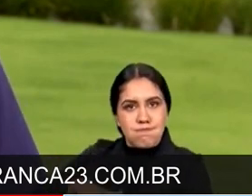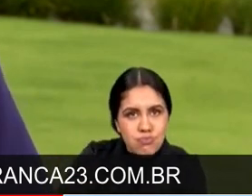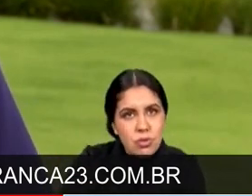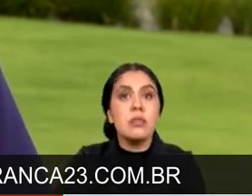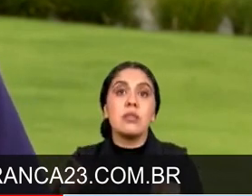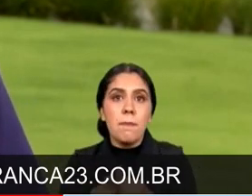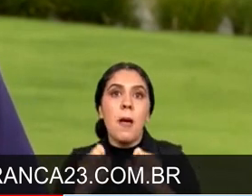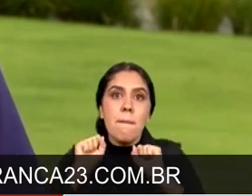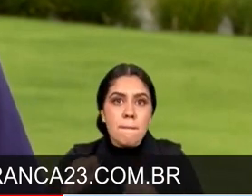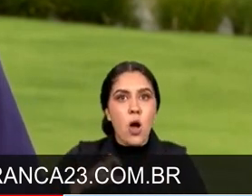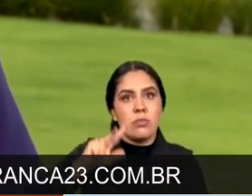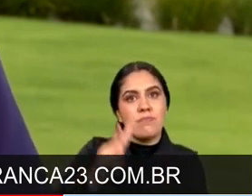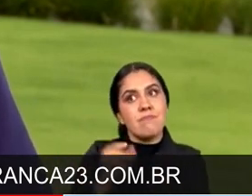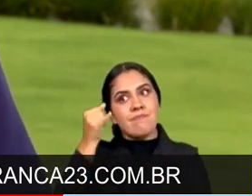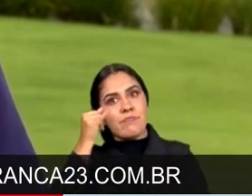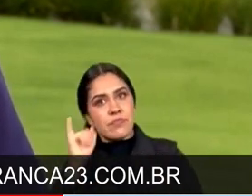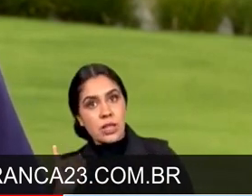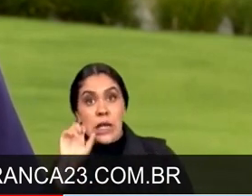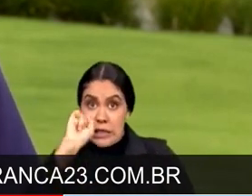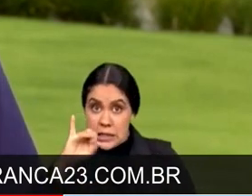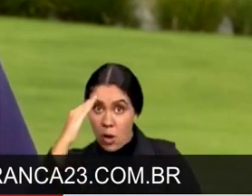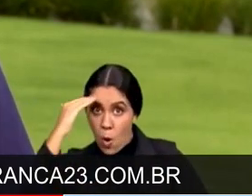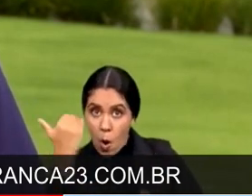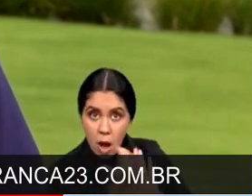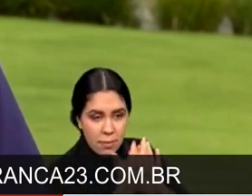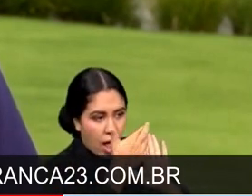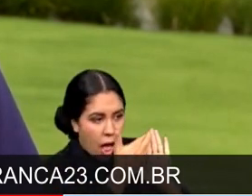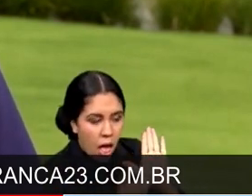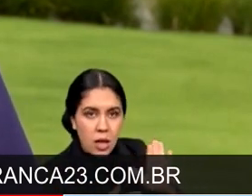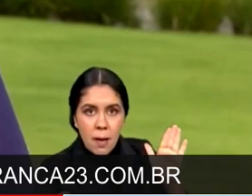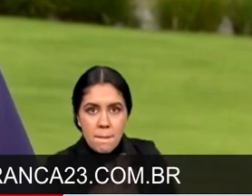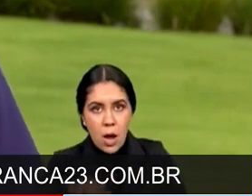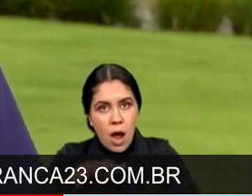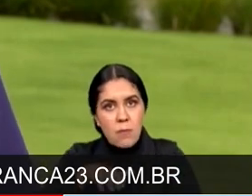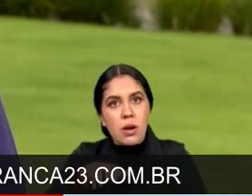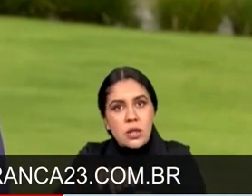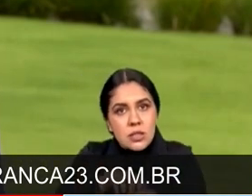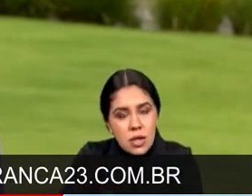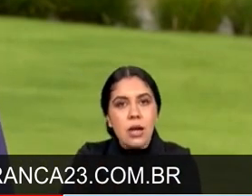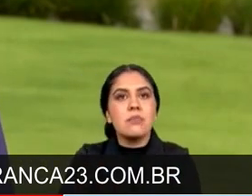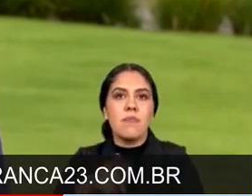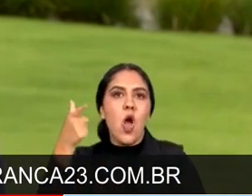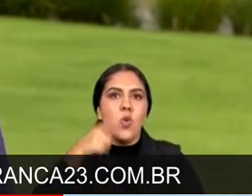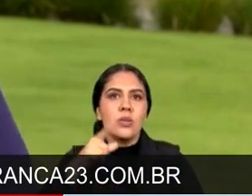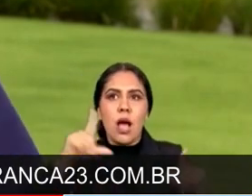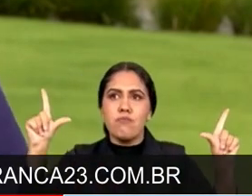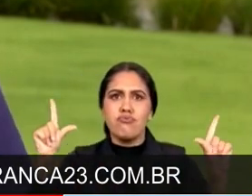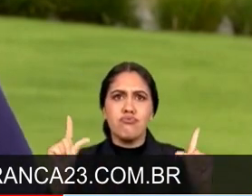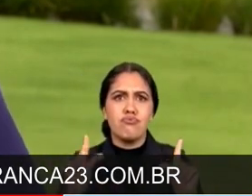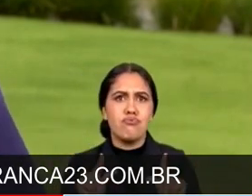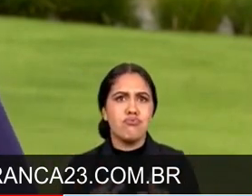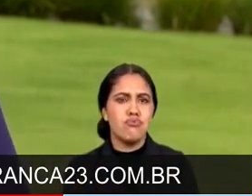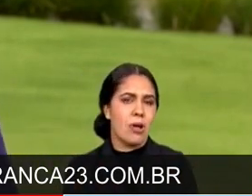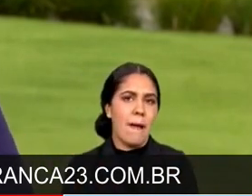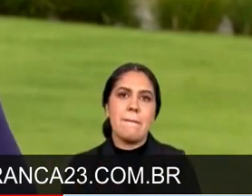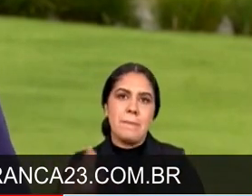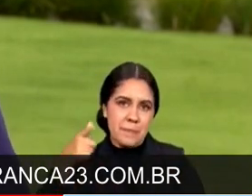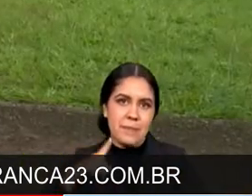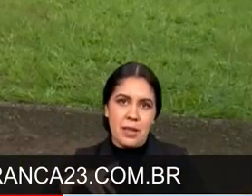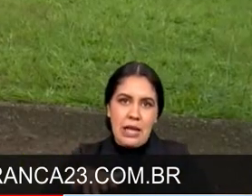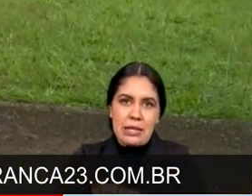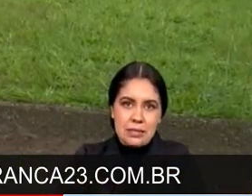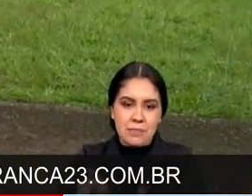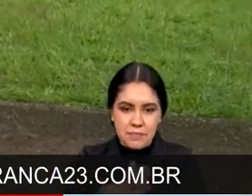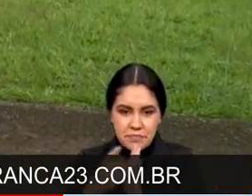acidente. Se ele cumprir a regra de trânsito, vai praticamente despencar de forma fantástica os acidentes de